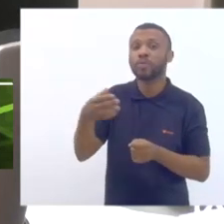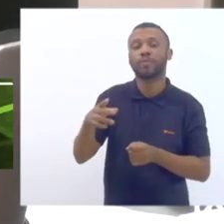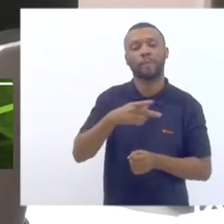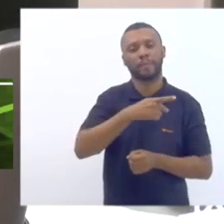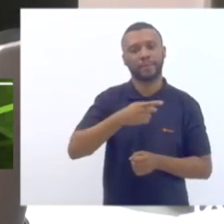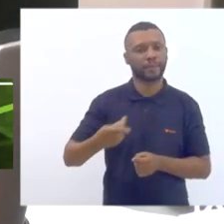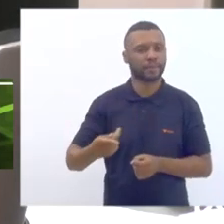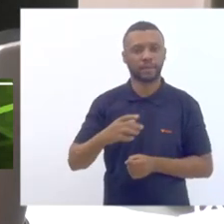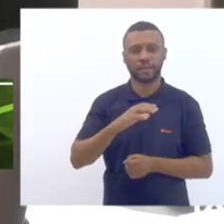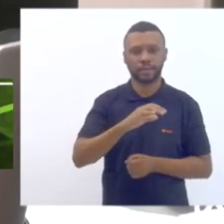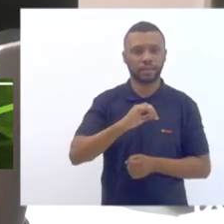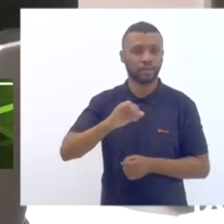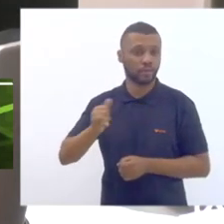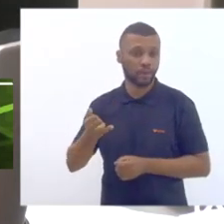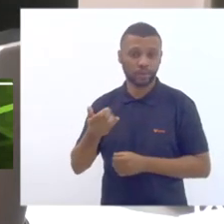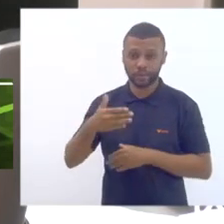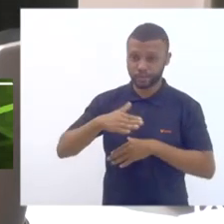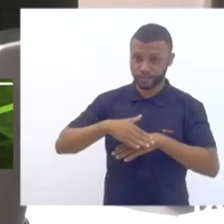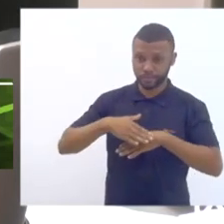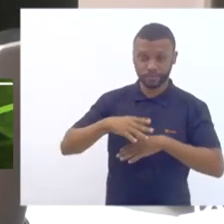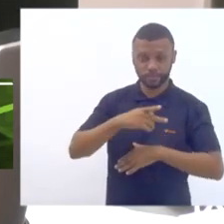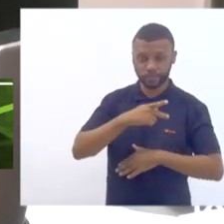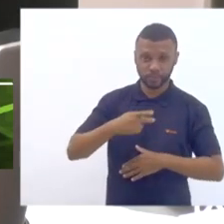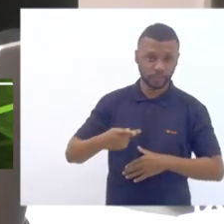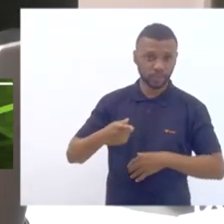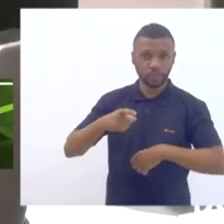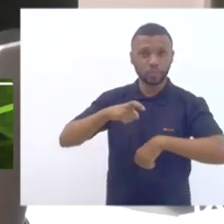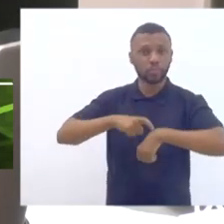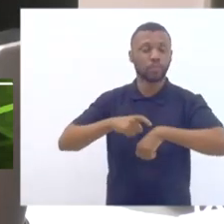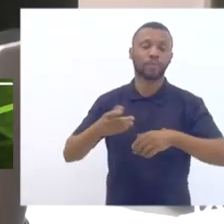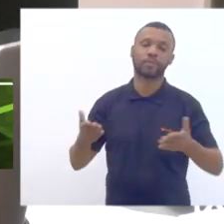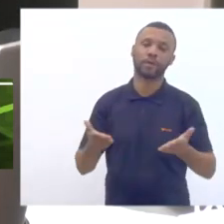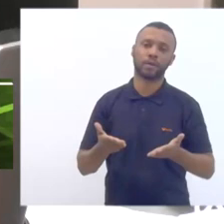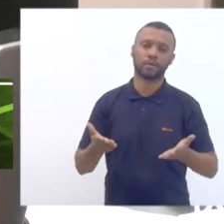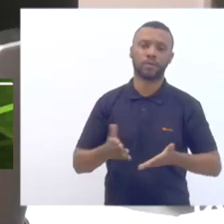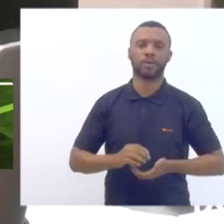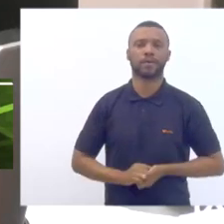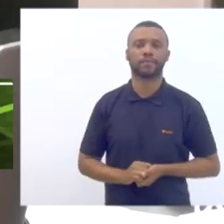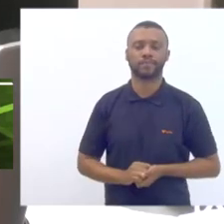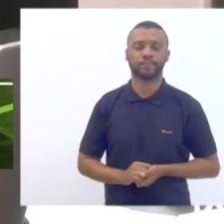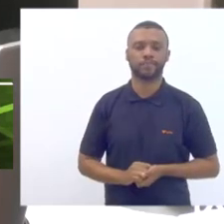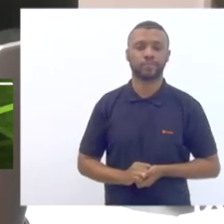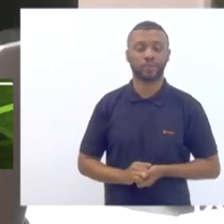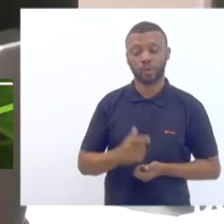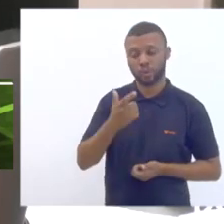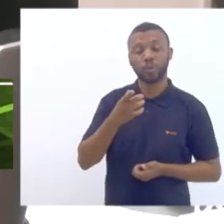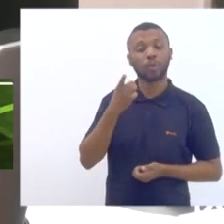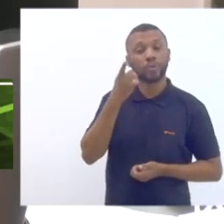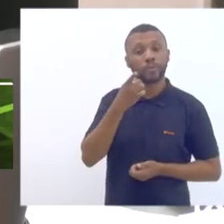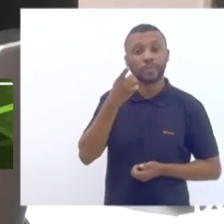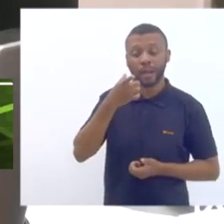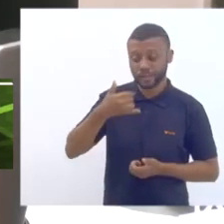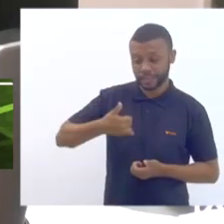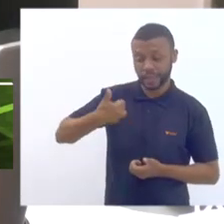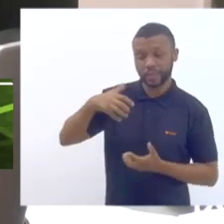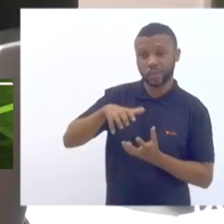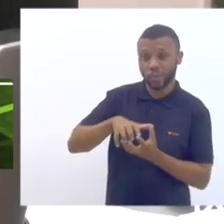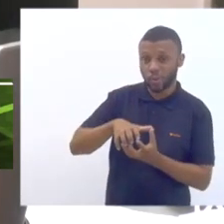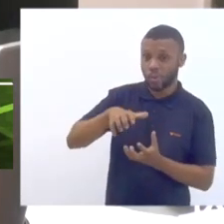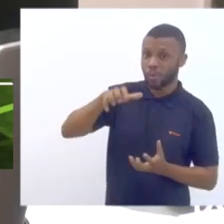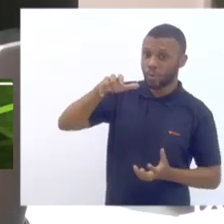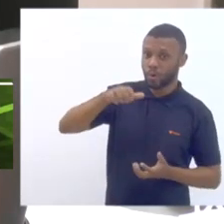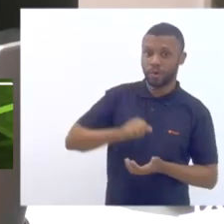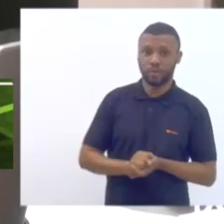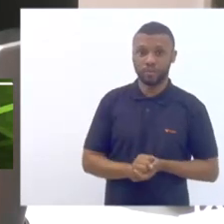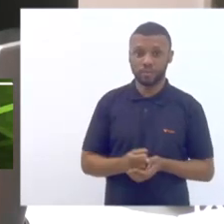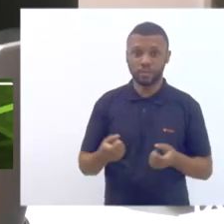E compete à presidência, nesse momento, ao mais antigo, de idade e não de mandato,